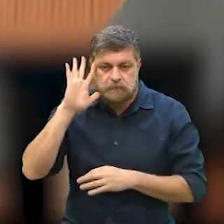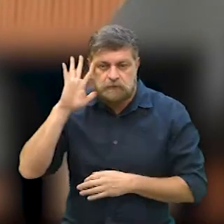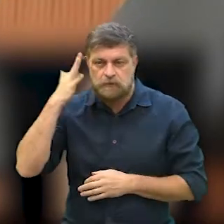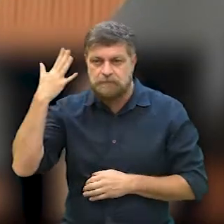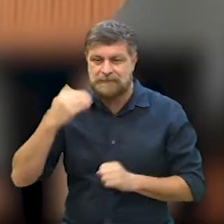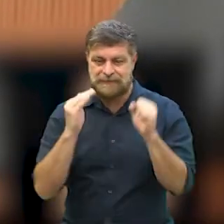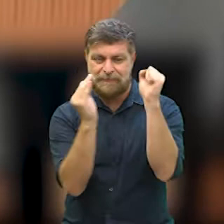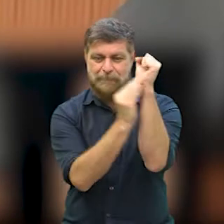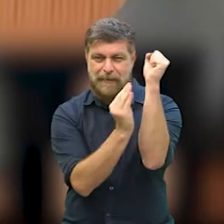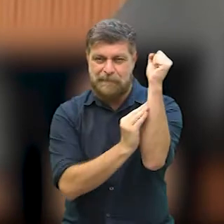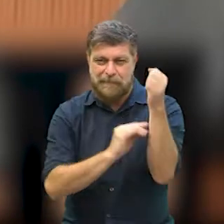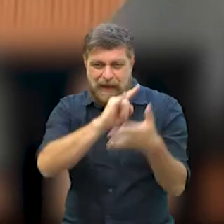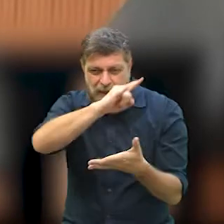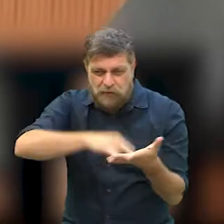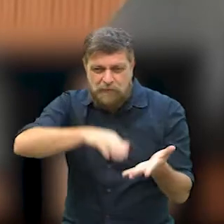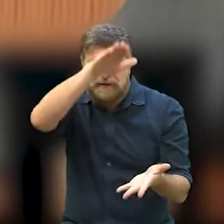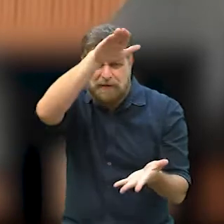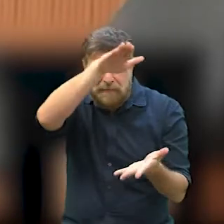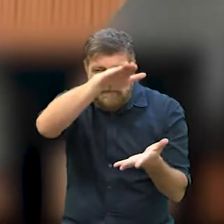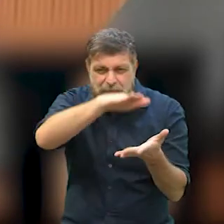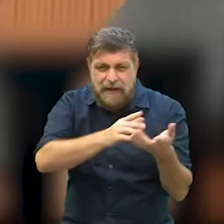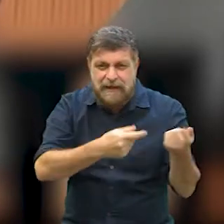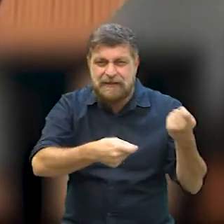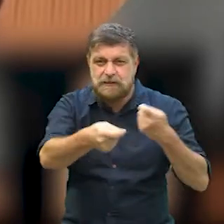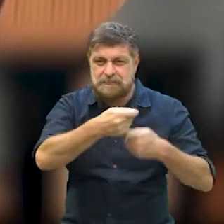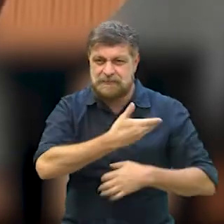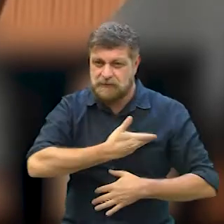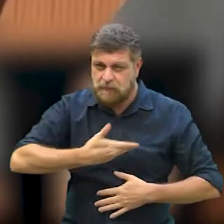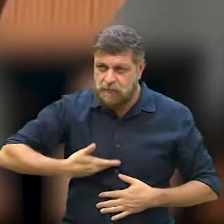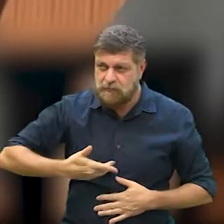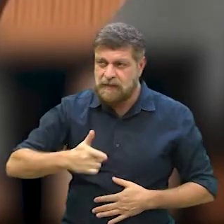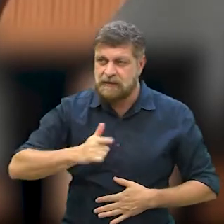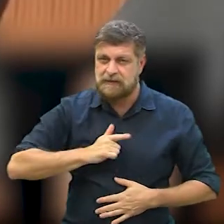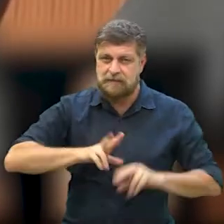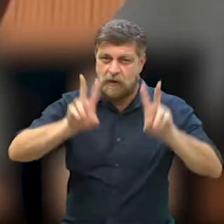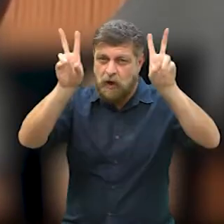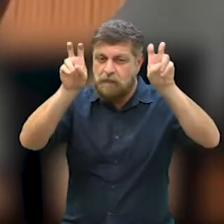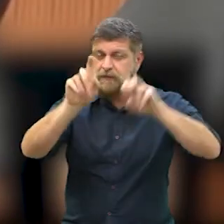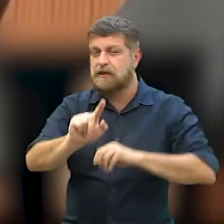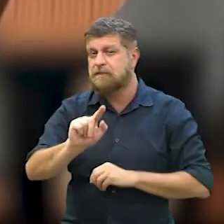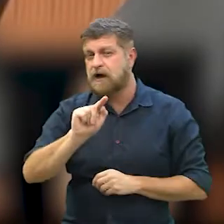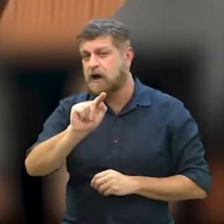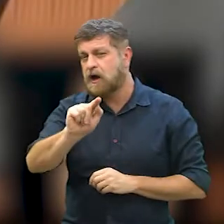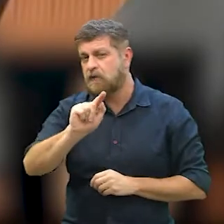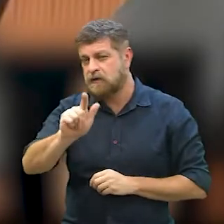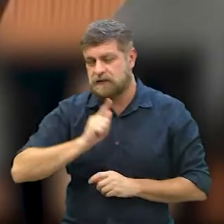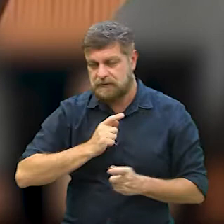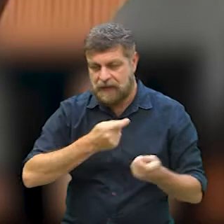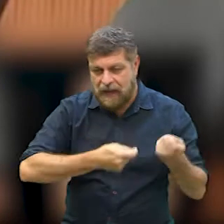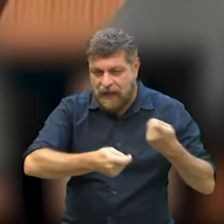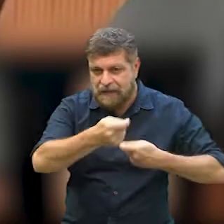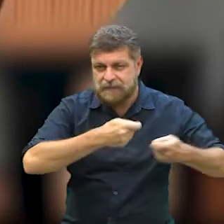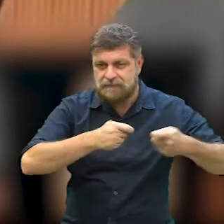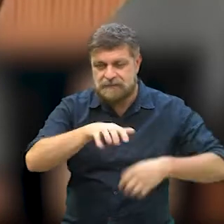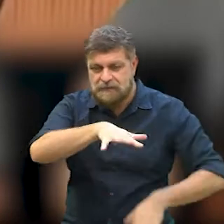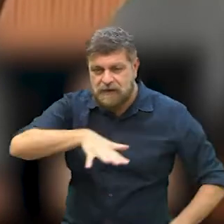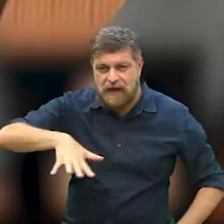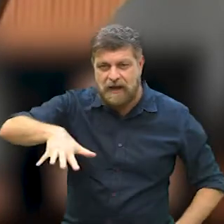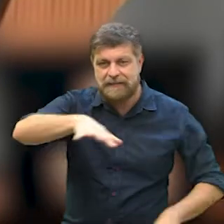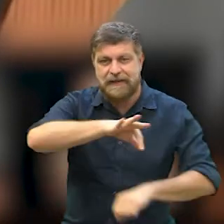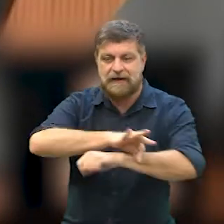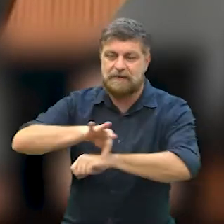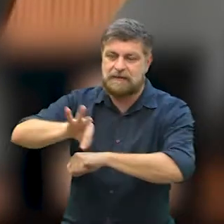para elaborar soluções de desburocratização da administração pública teve como tema os trâmites administrativos